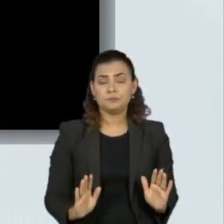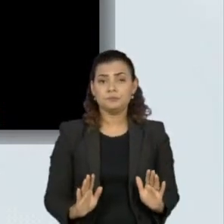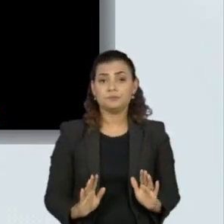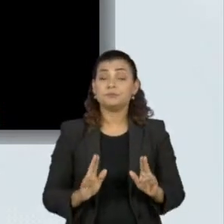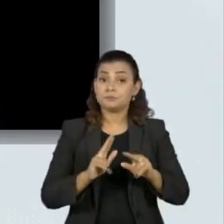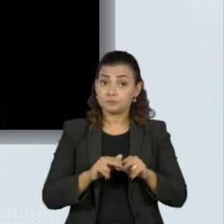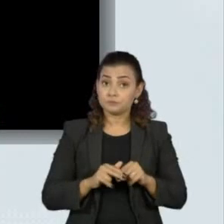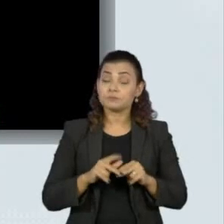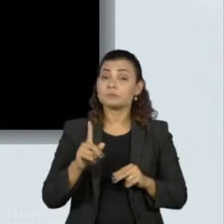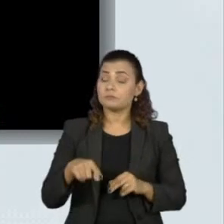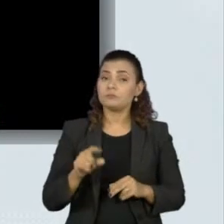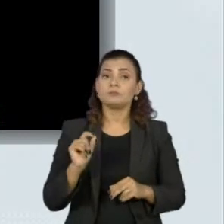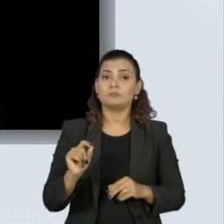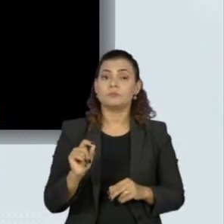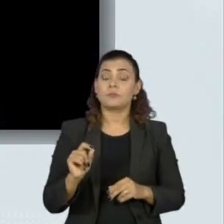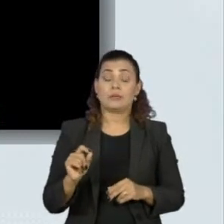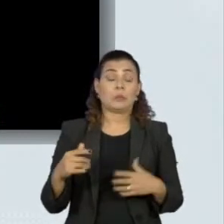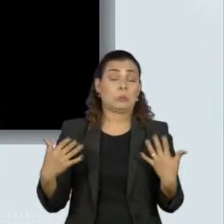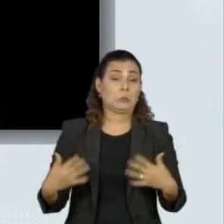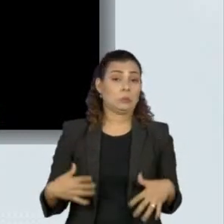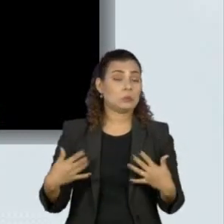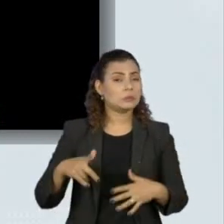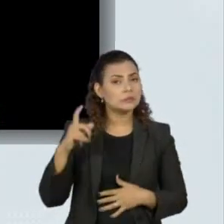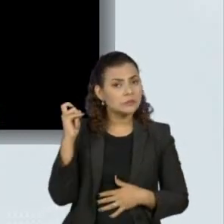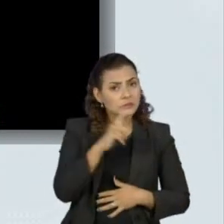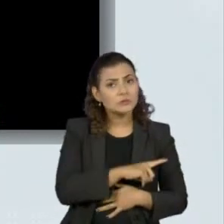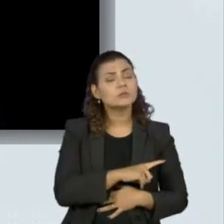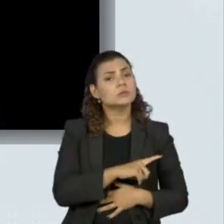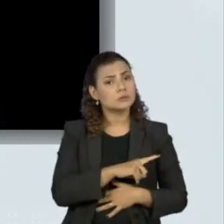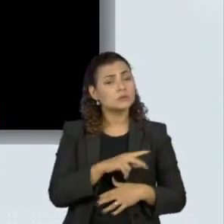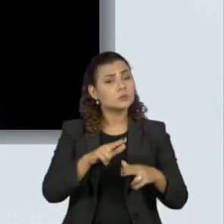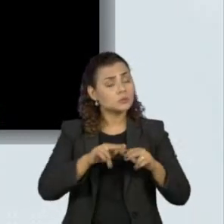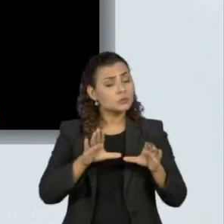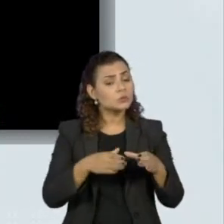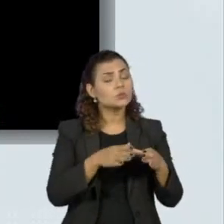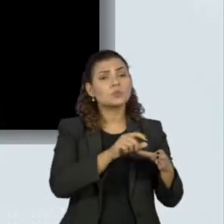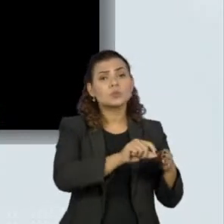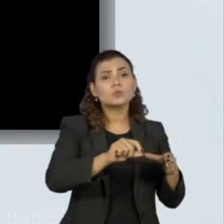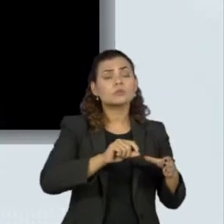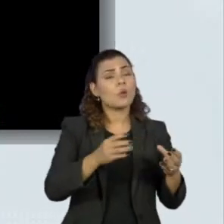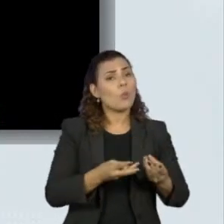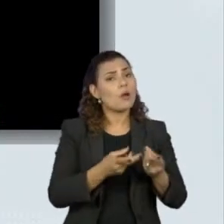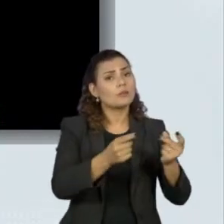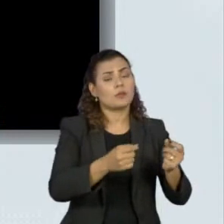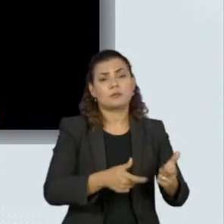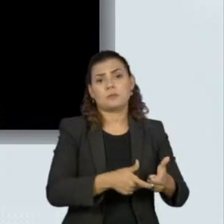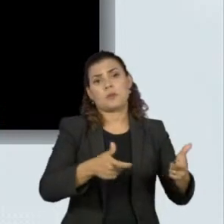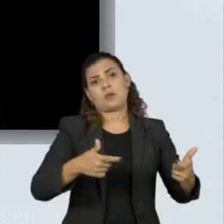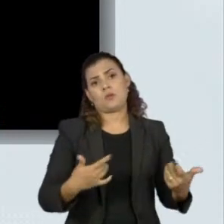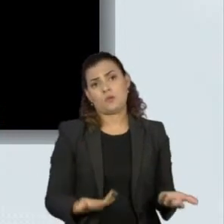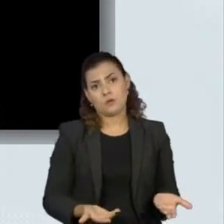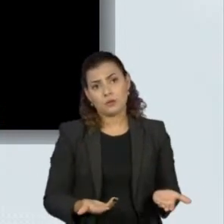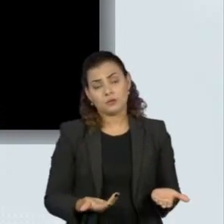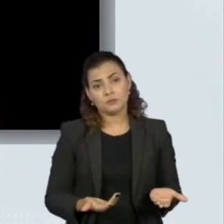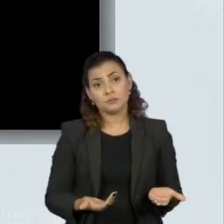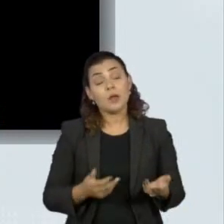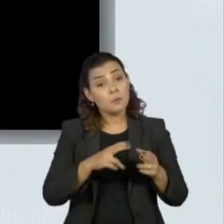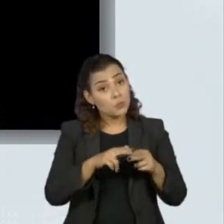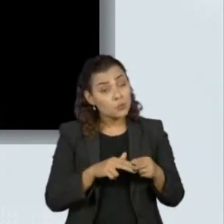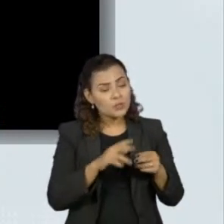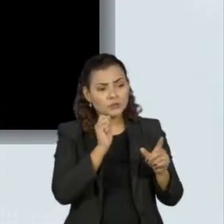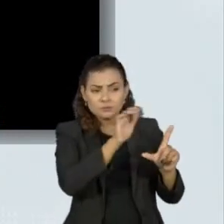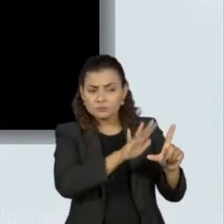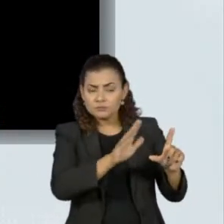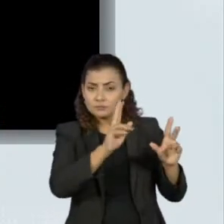uma condição extremamente dura, em uso comunitário a eficácia deve ser muito maior. E aí é que se interpreta,